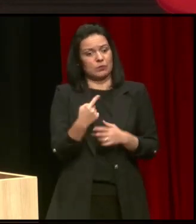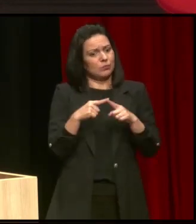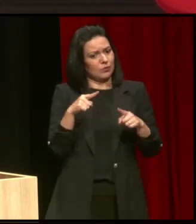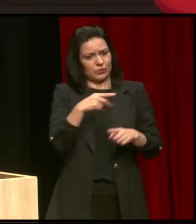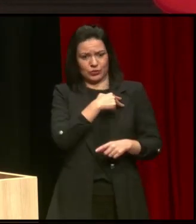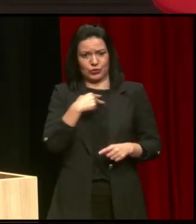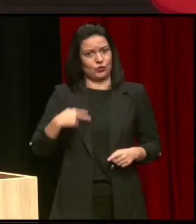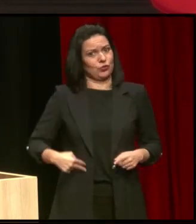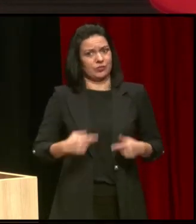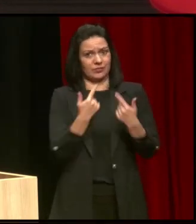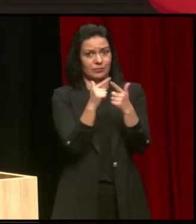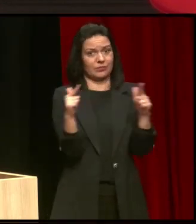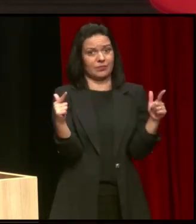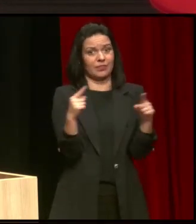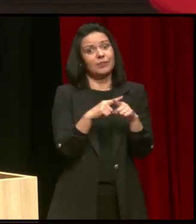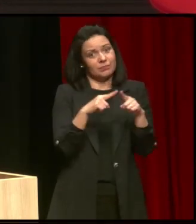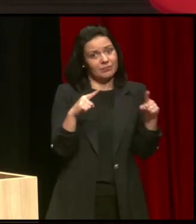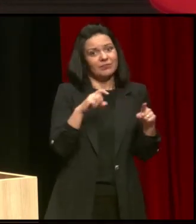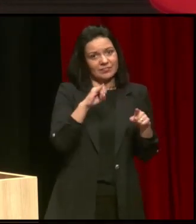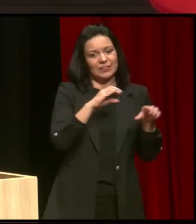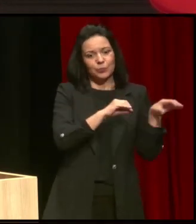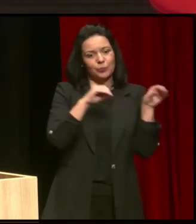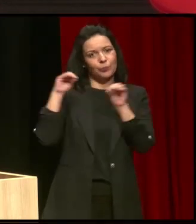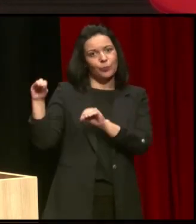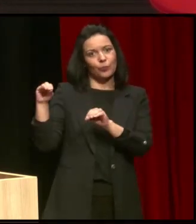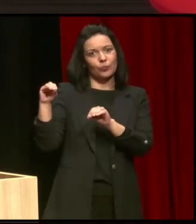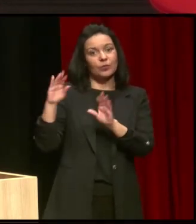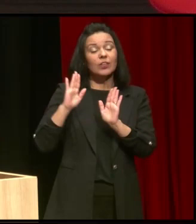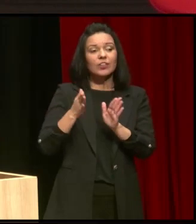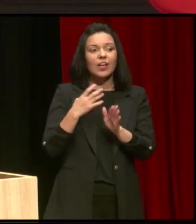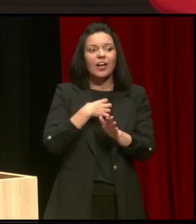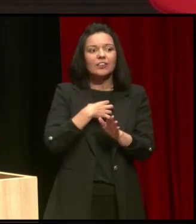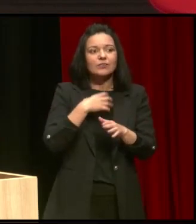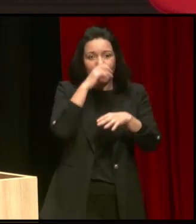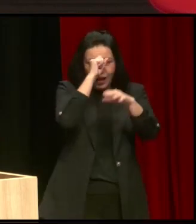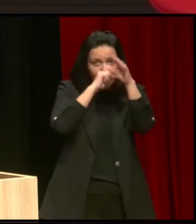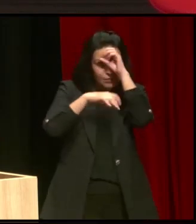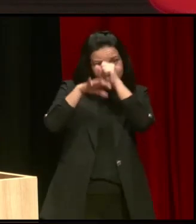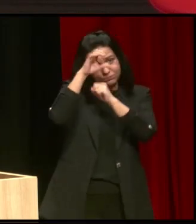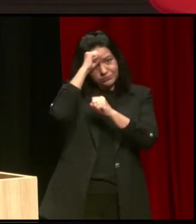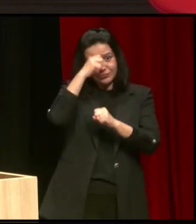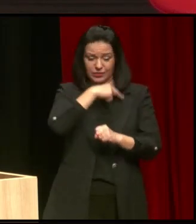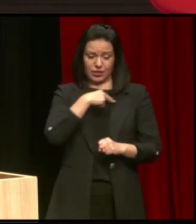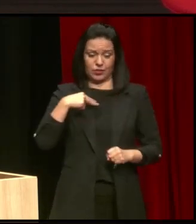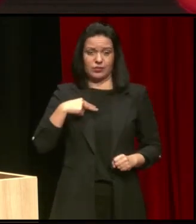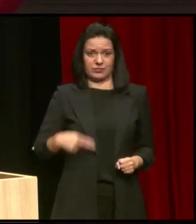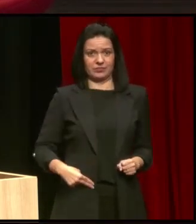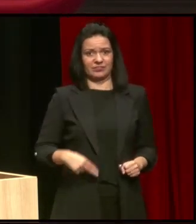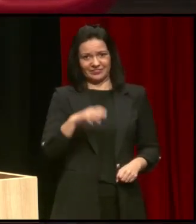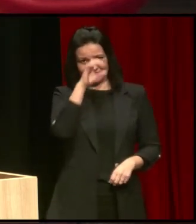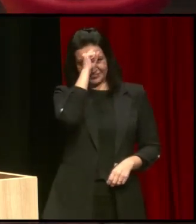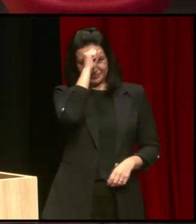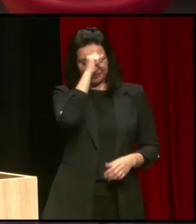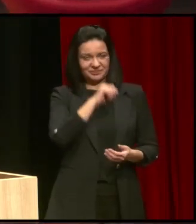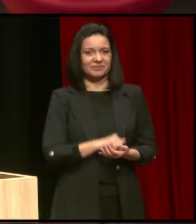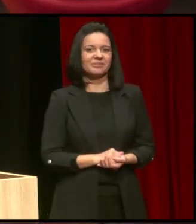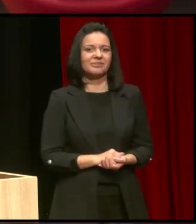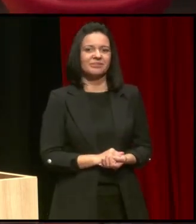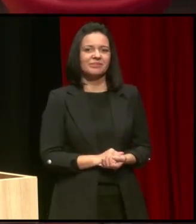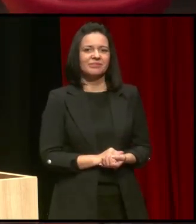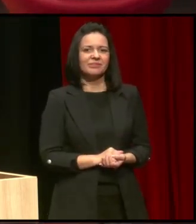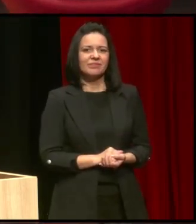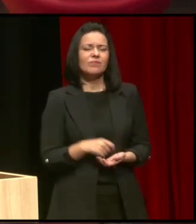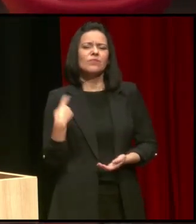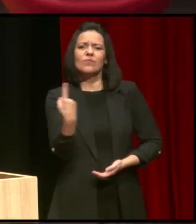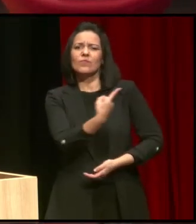né? Por quê? Porque você ouviu gente falando chinês com você. Então aqui, gente, nós somos papagaio. A